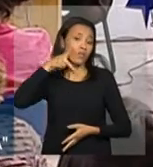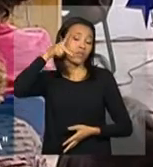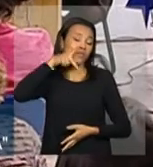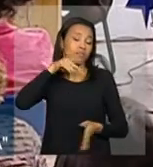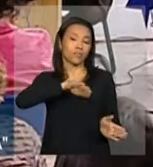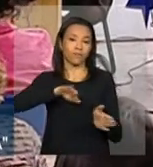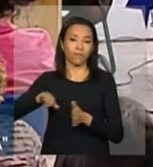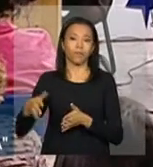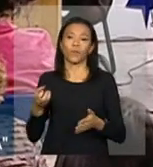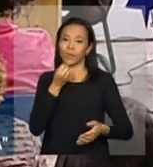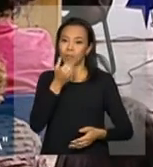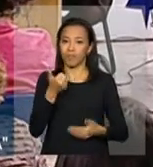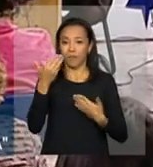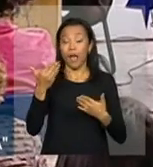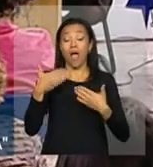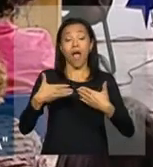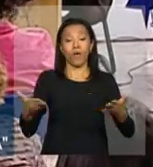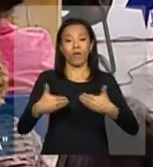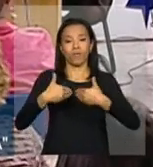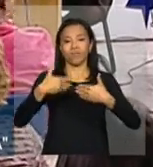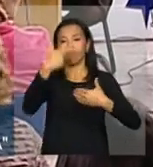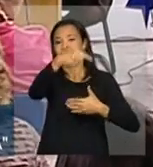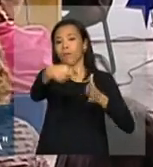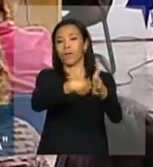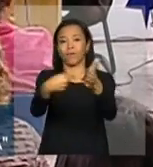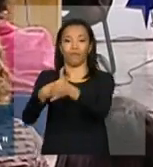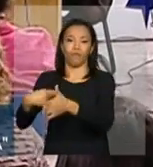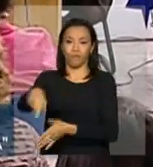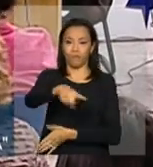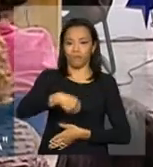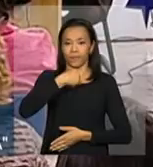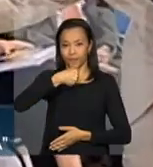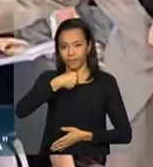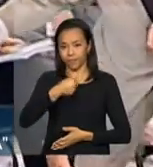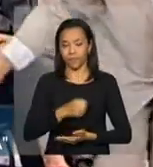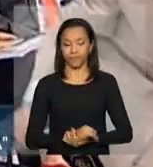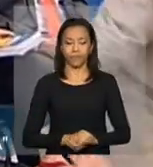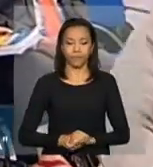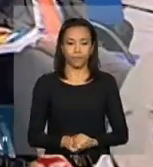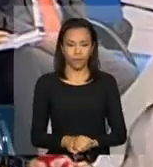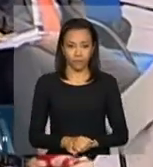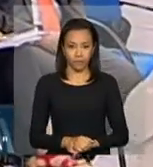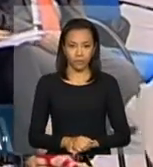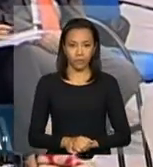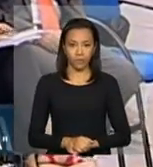para os jornalistas e depois volto até o senhor que quer falar.